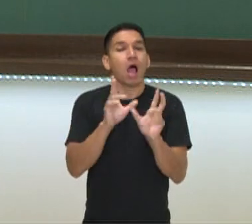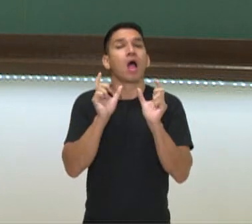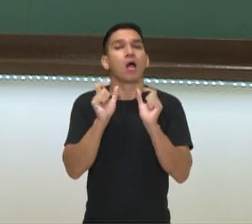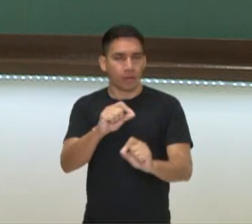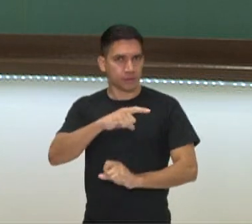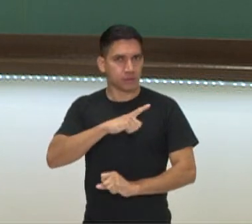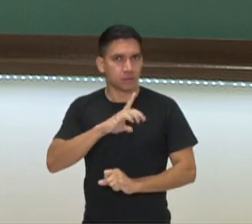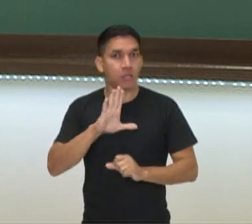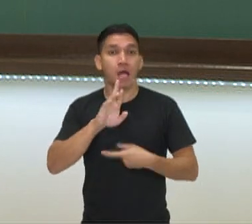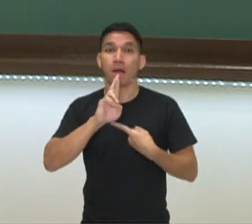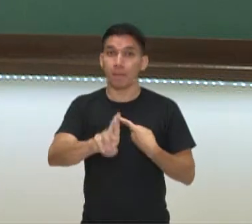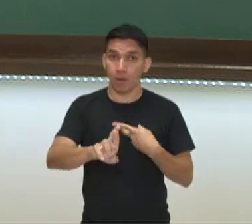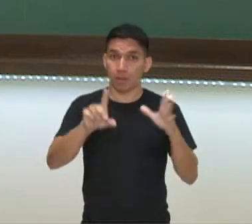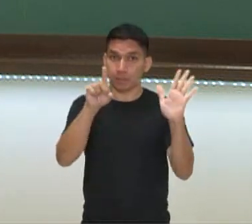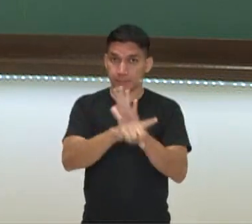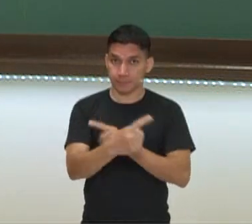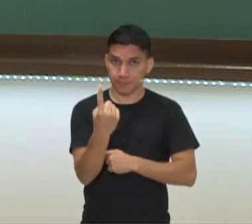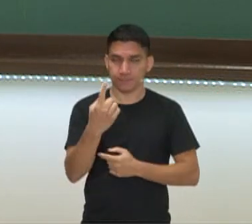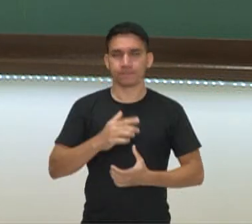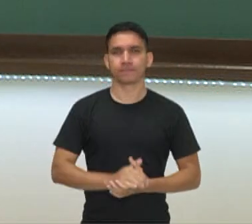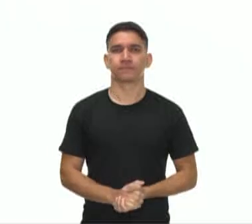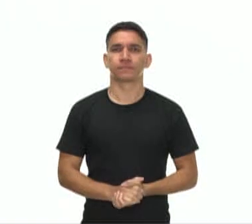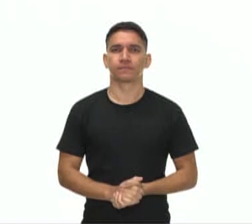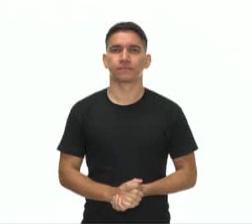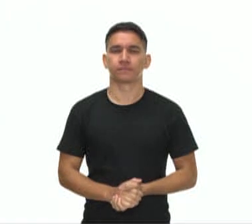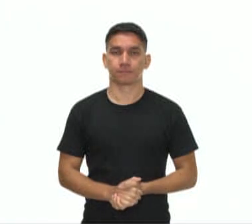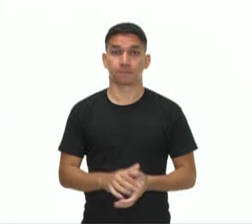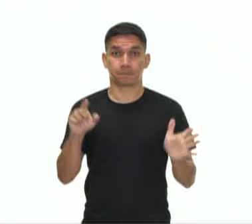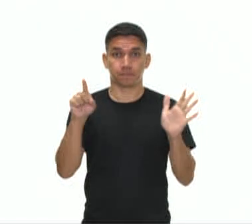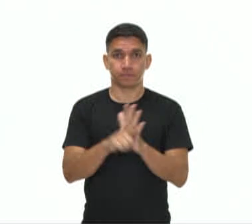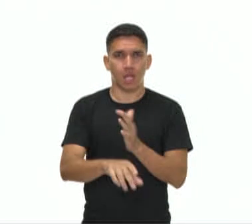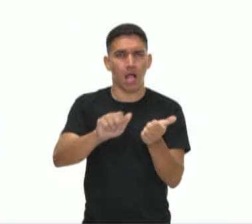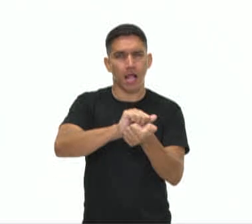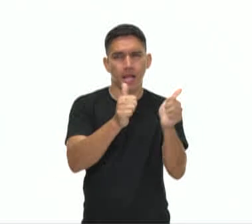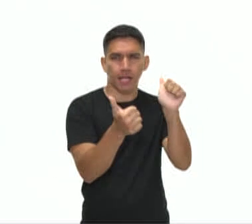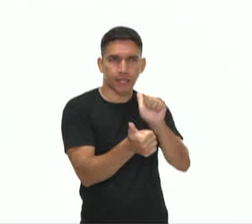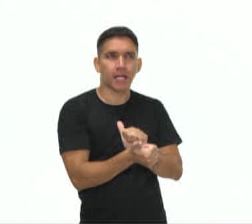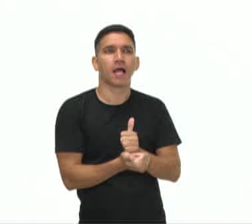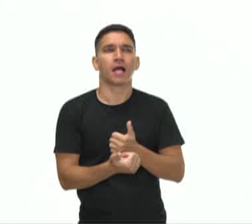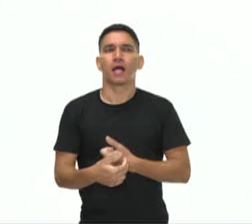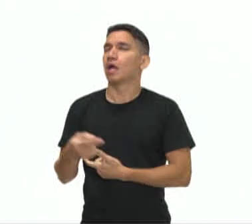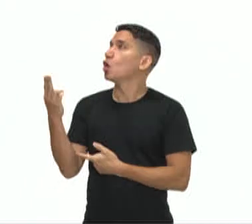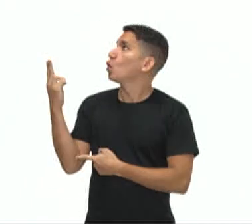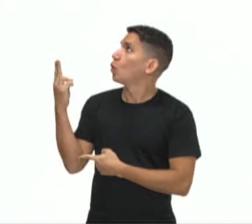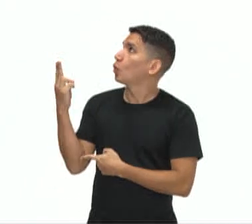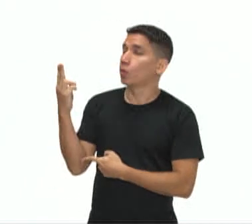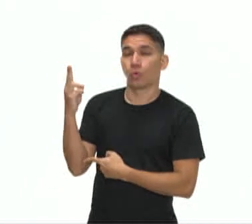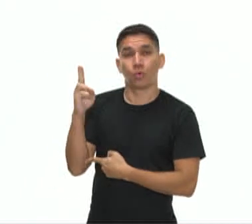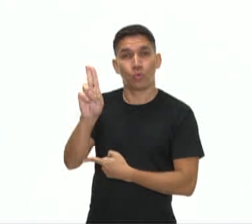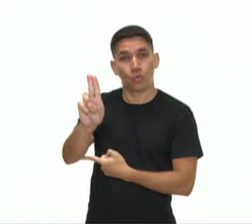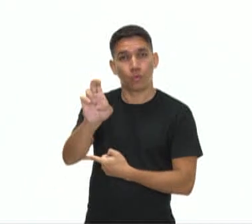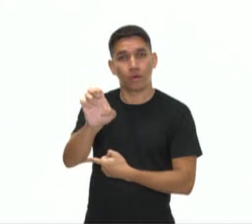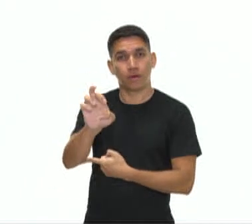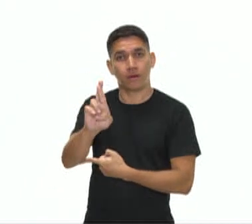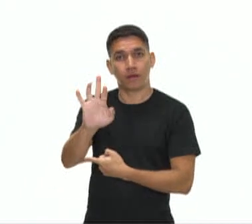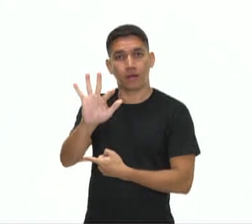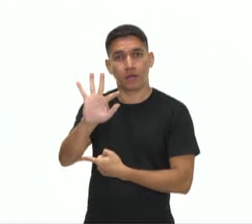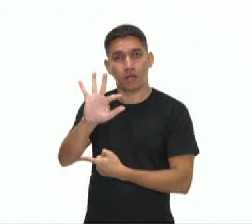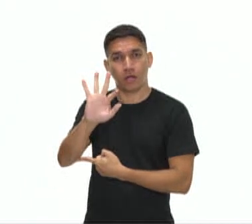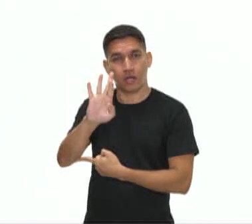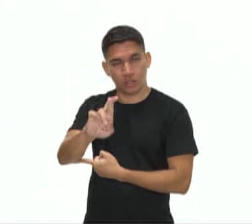vamos responder a questão número 1. Uma questão adaptada da UERJ. A Proclamação da República no Brasil,